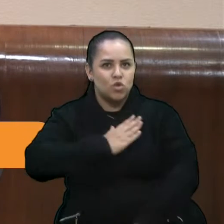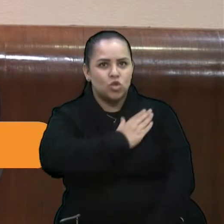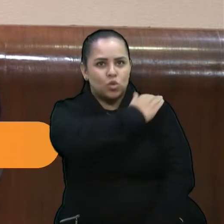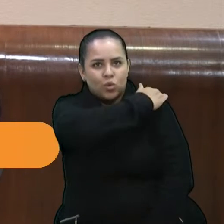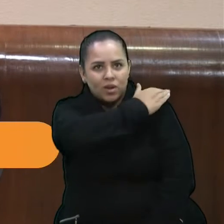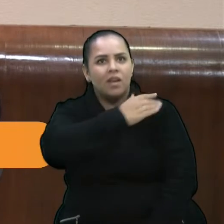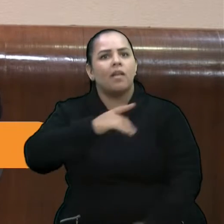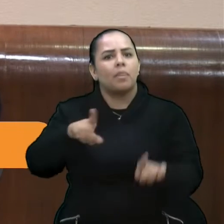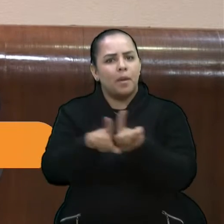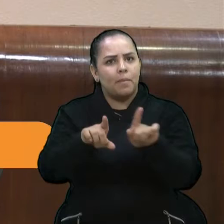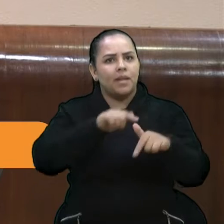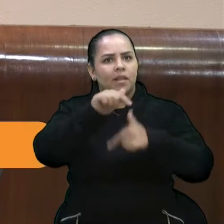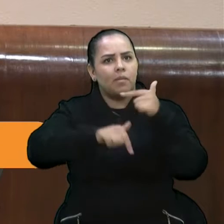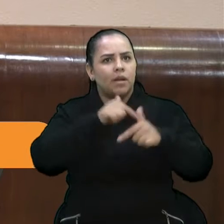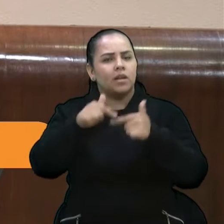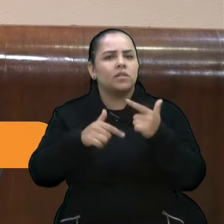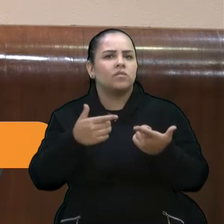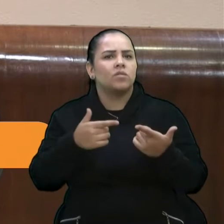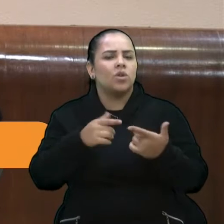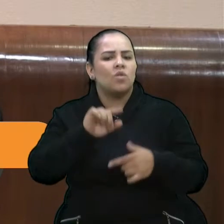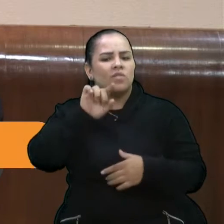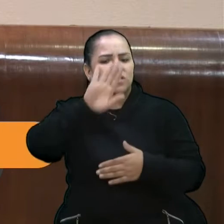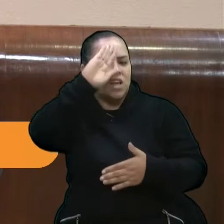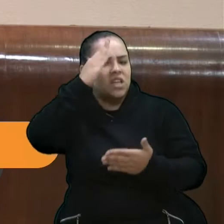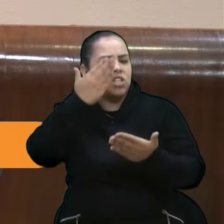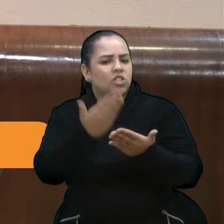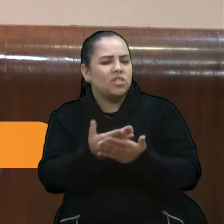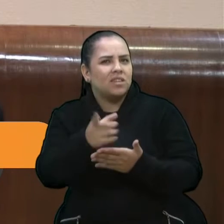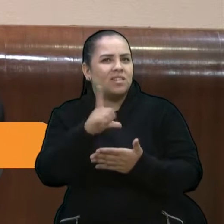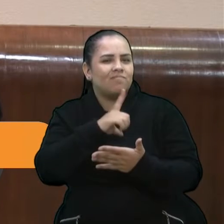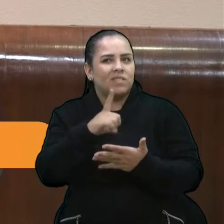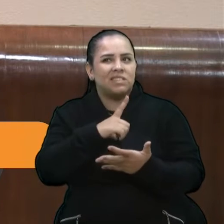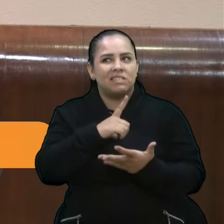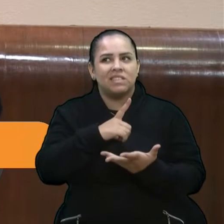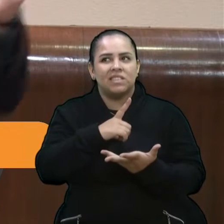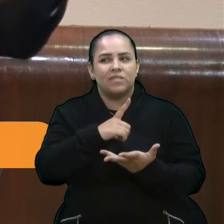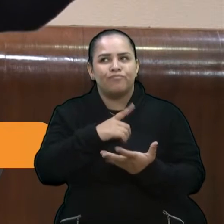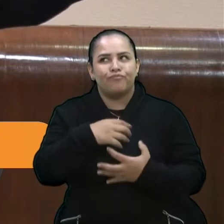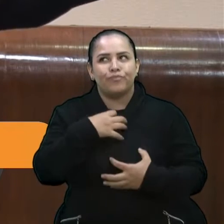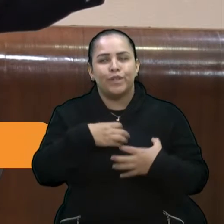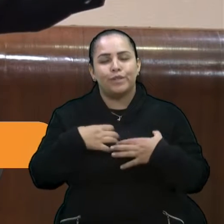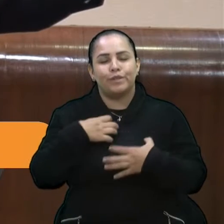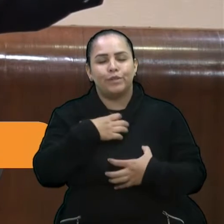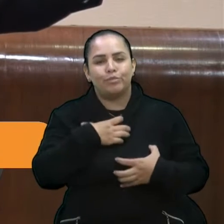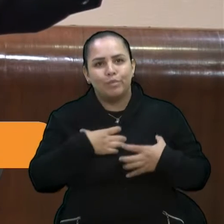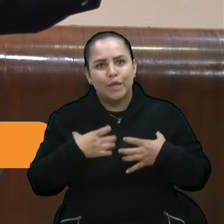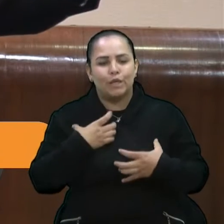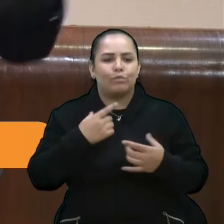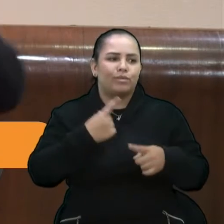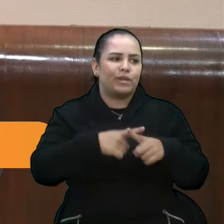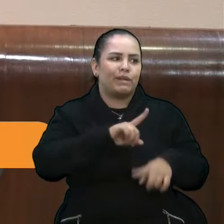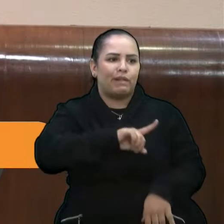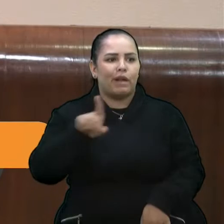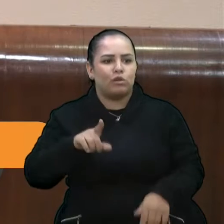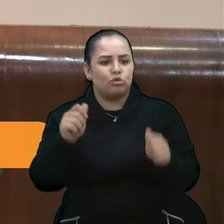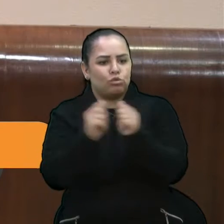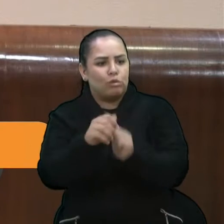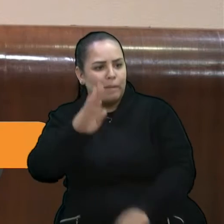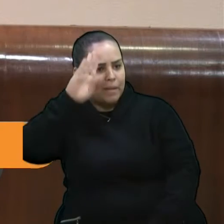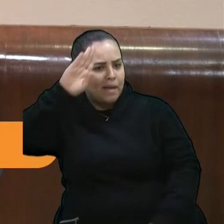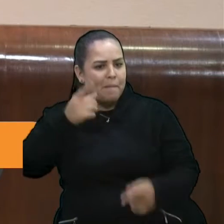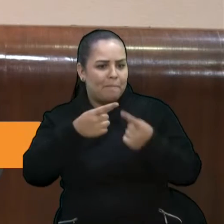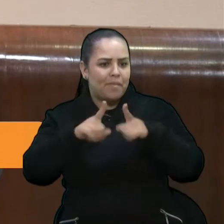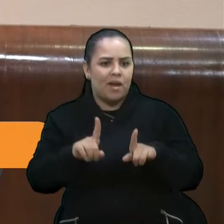E existe, talvez, em momentos, algum ranço de o Alexandre estar lá com os militares, mas ele é um